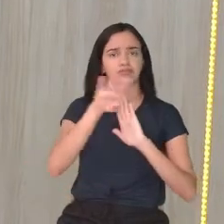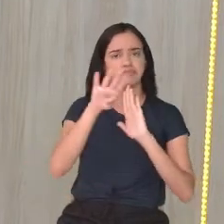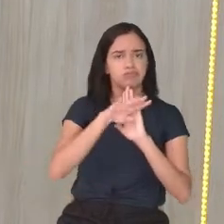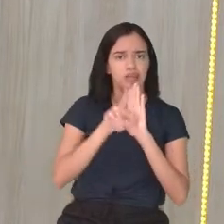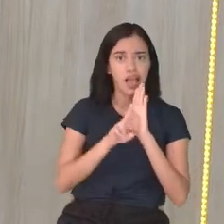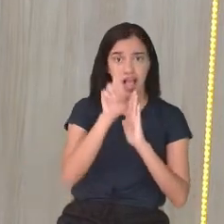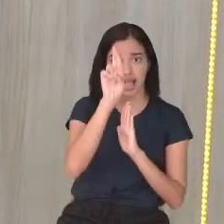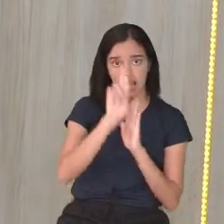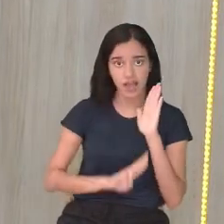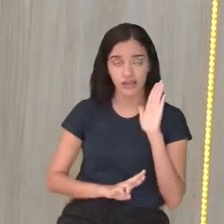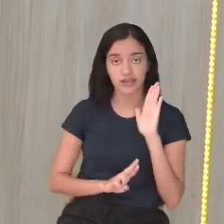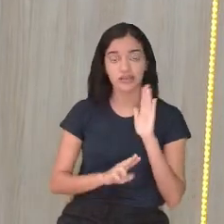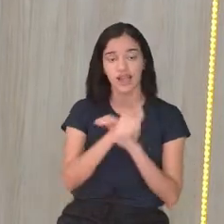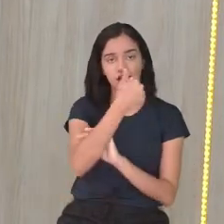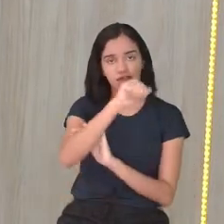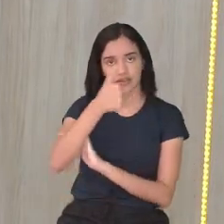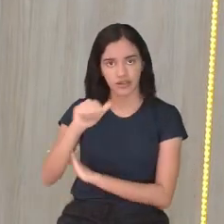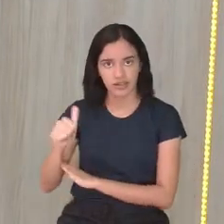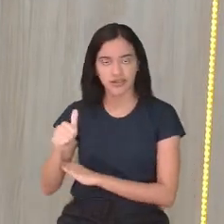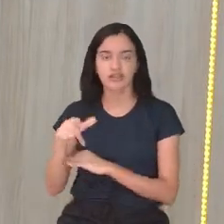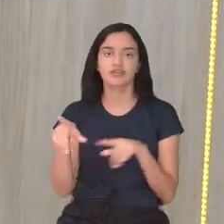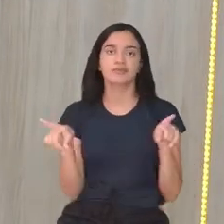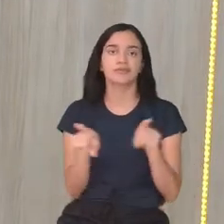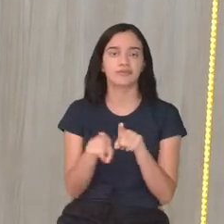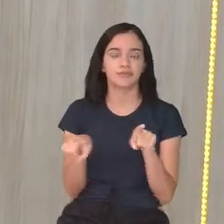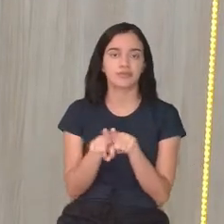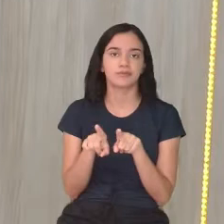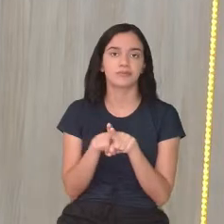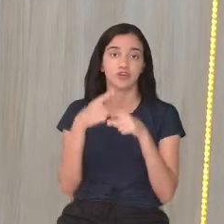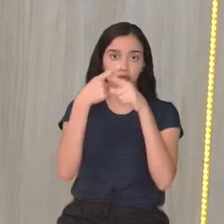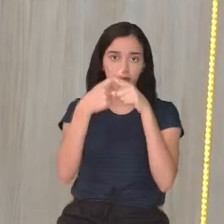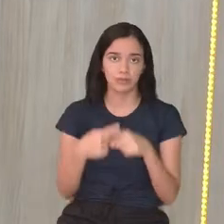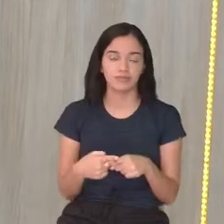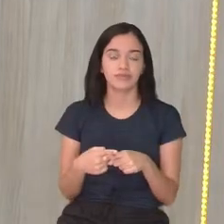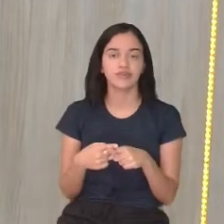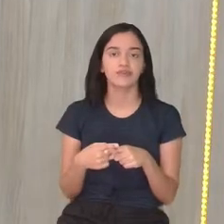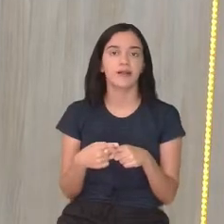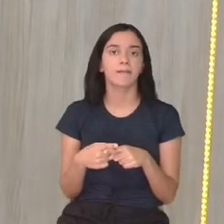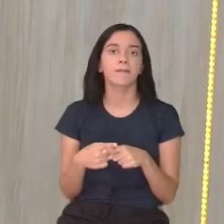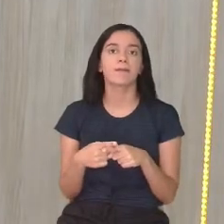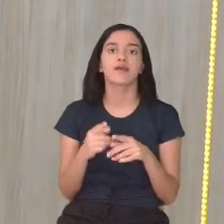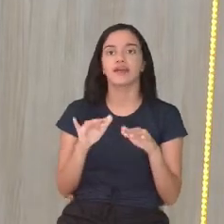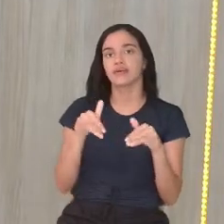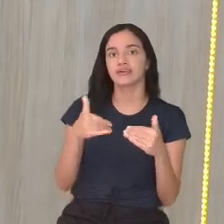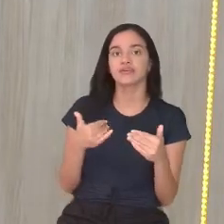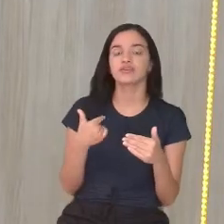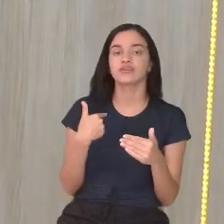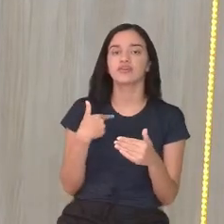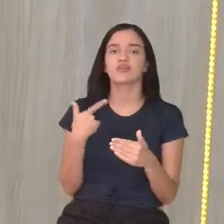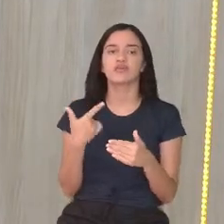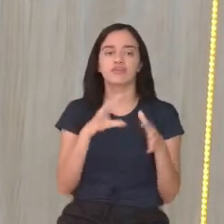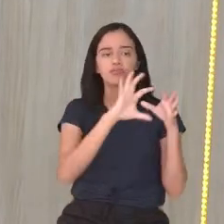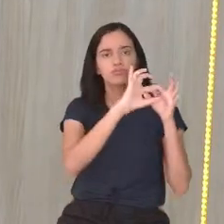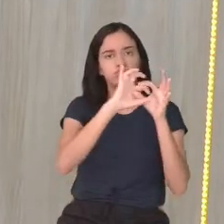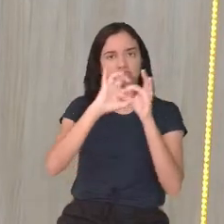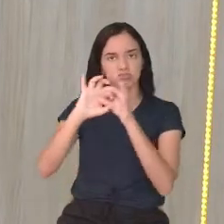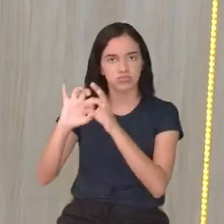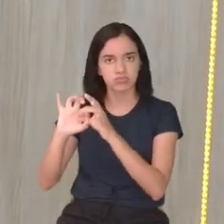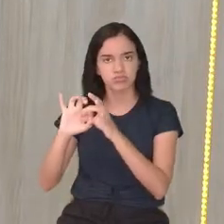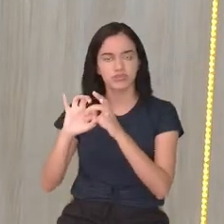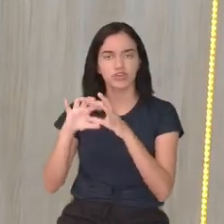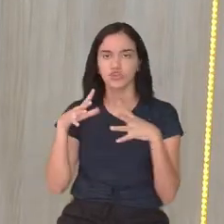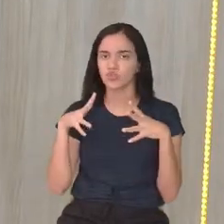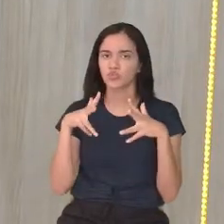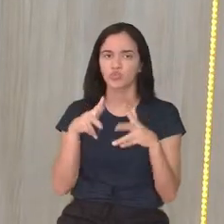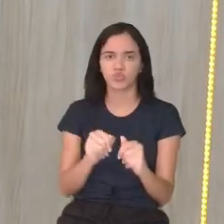de avaliação para que se tornassem competitivas, né? E aí vai nas Olimpíadas e